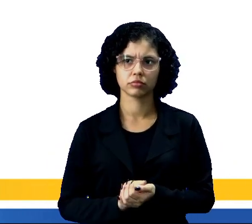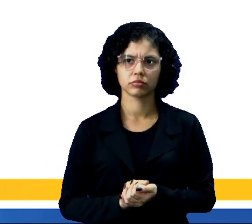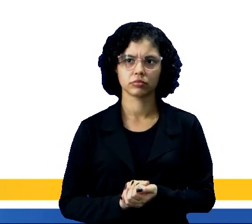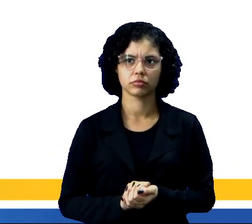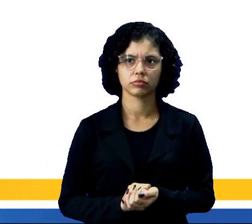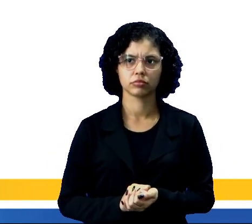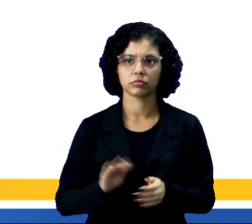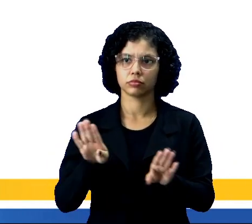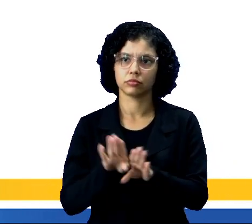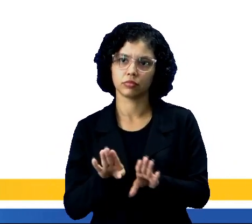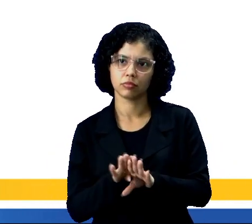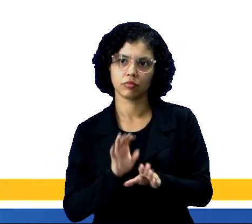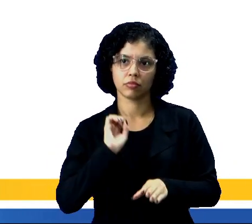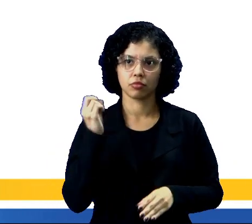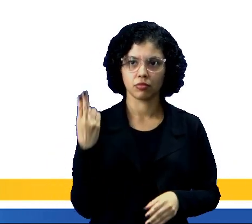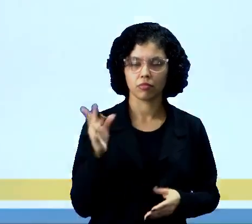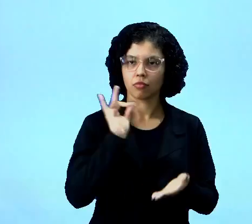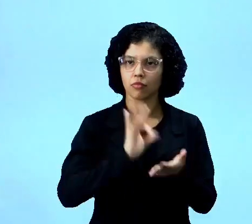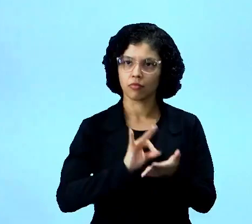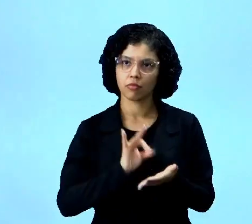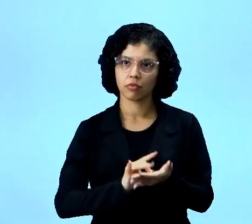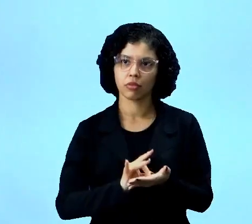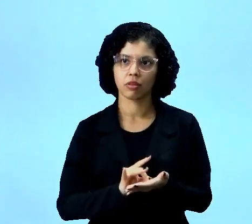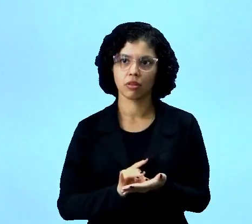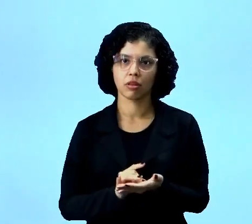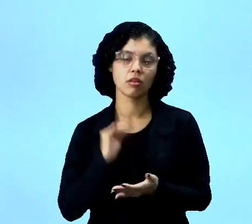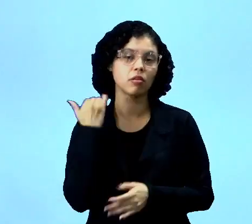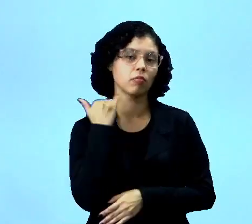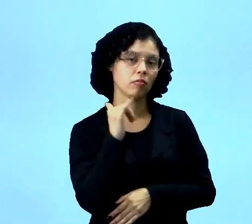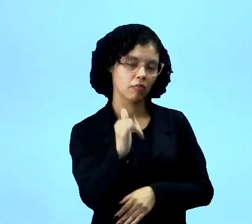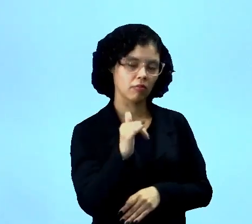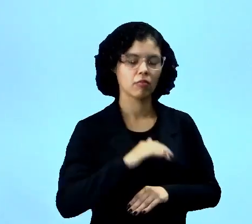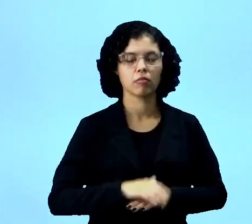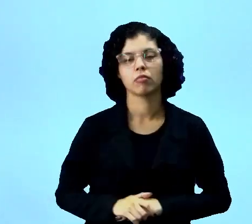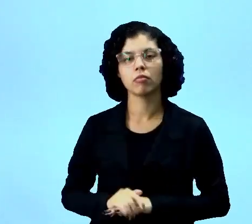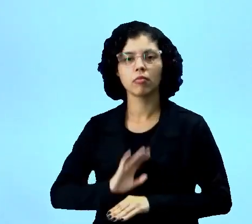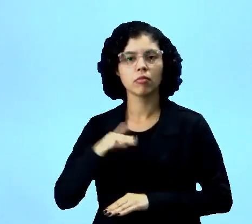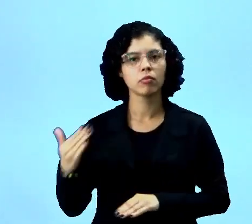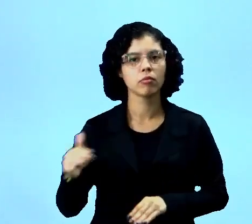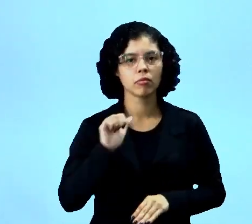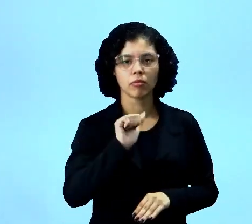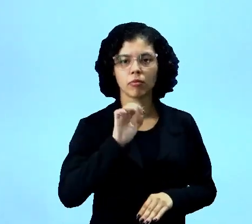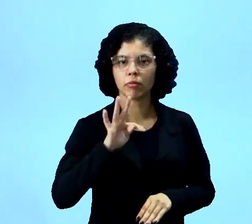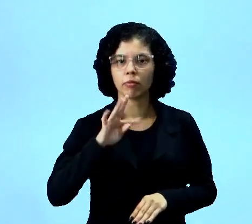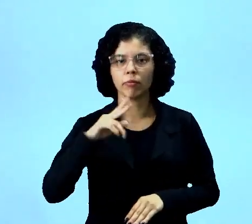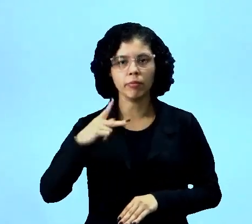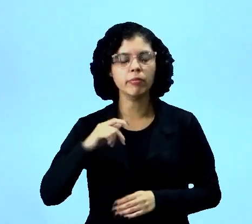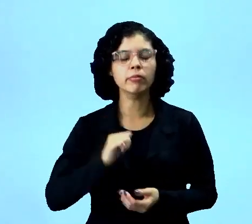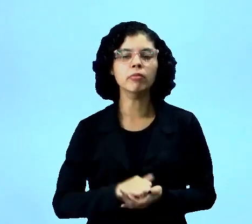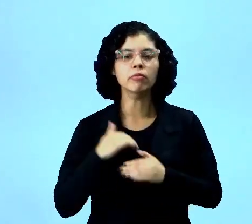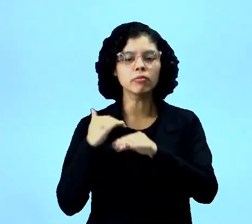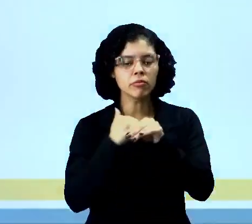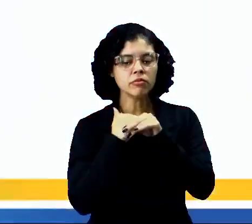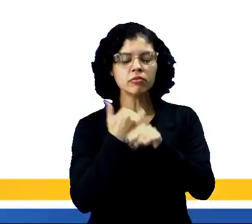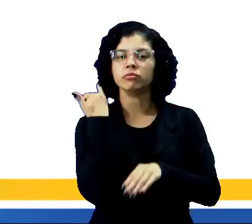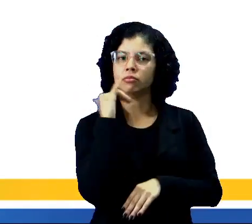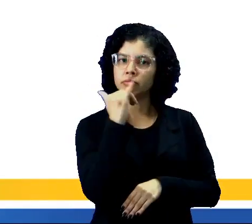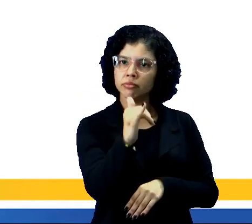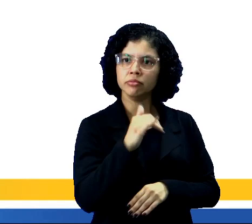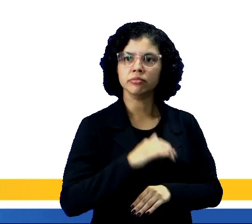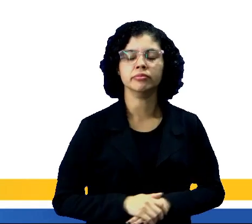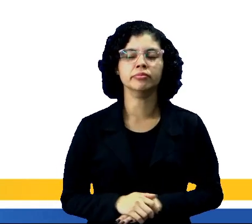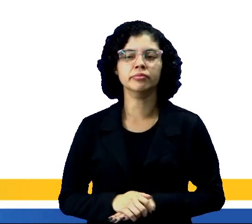adesina trifosfato, ou, na verdade, é a energia. Então, quando se fala de ATP, ela é igual a